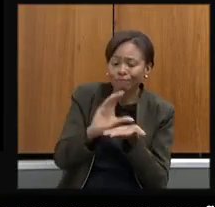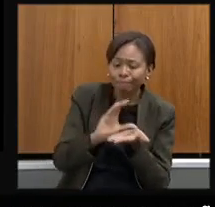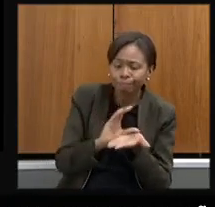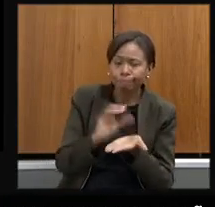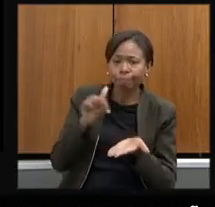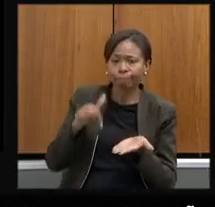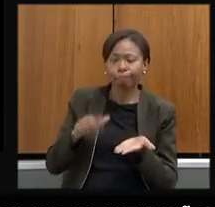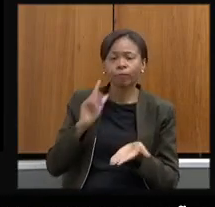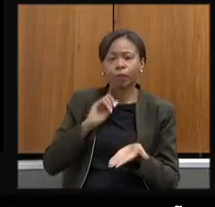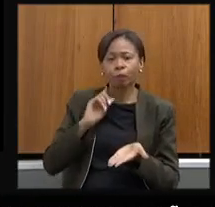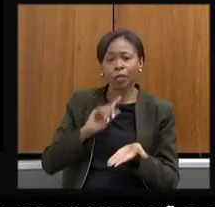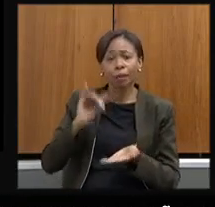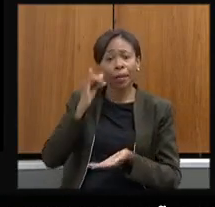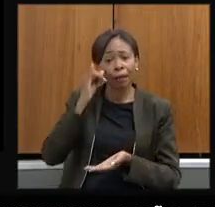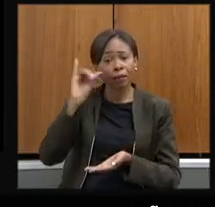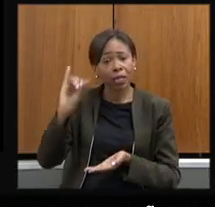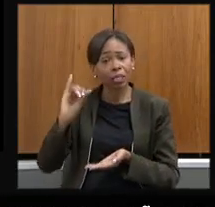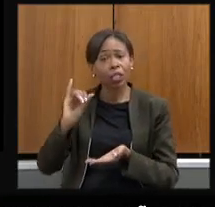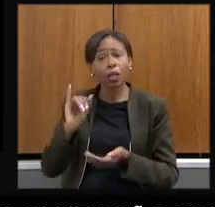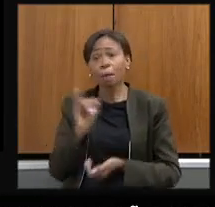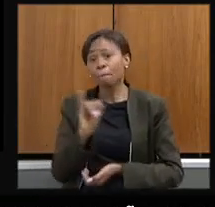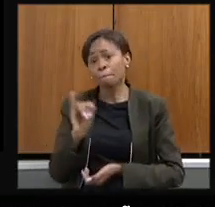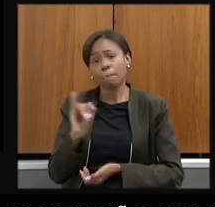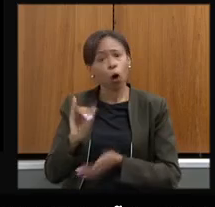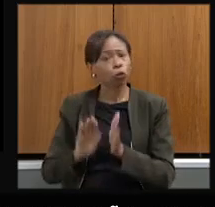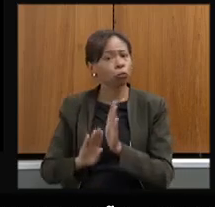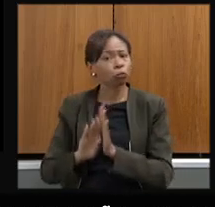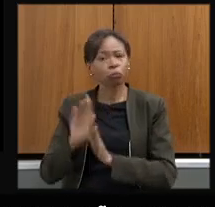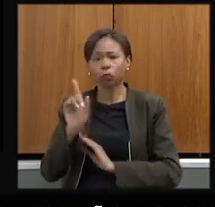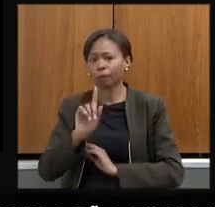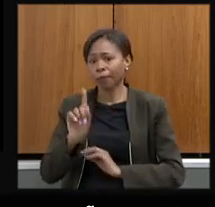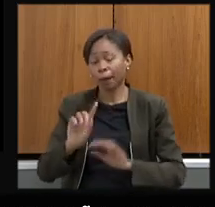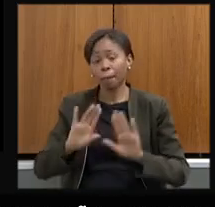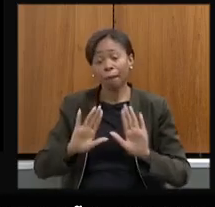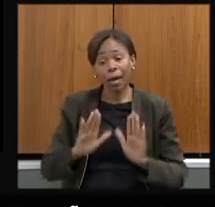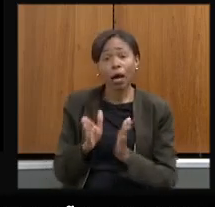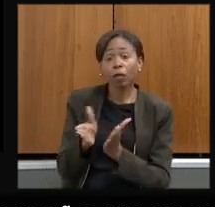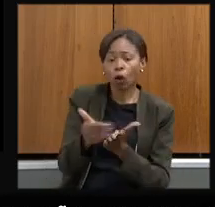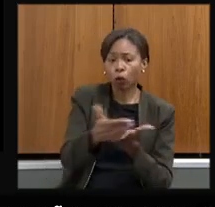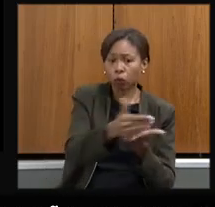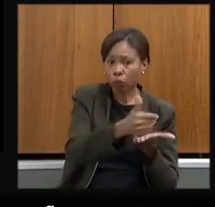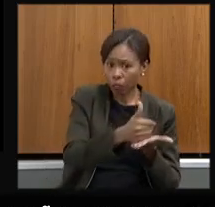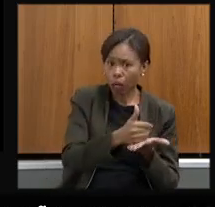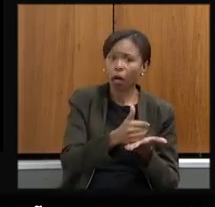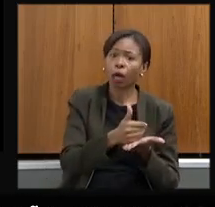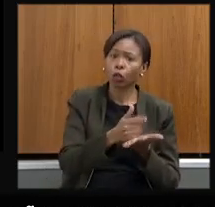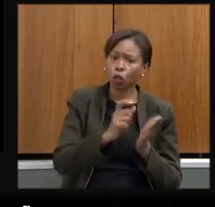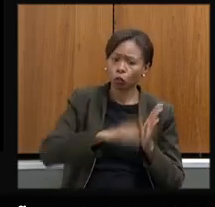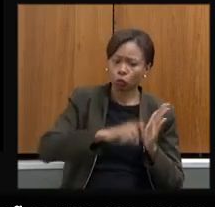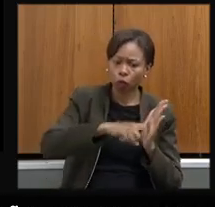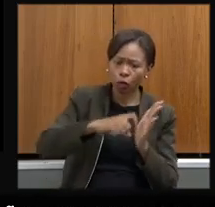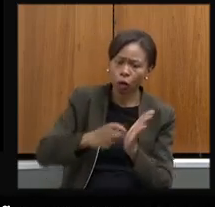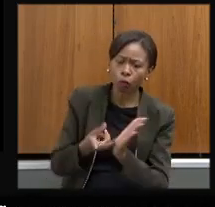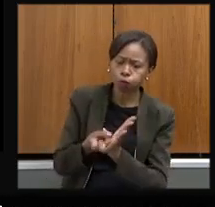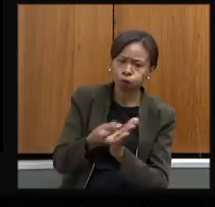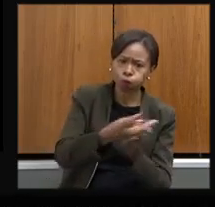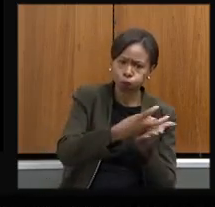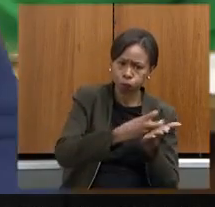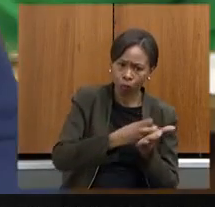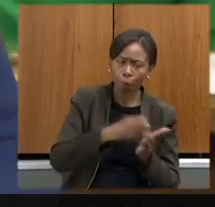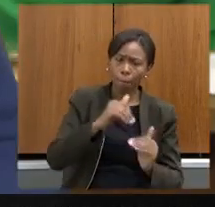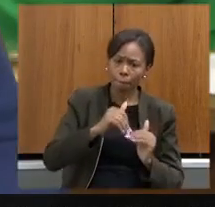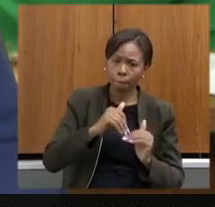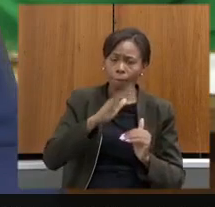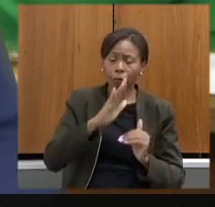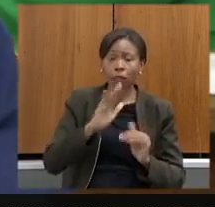sem aumentar impostos mas aumentar a arrecadação do estado e o objetivo principal do Governo